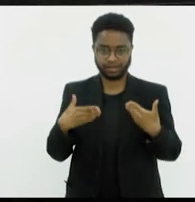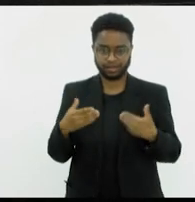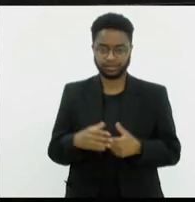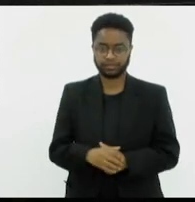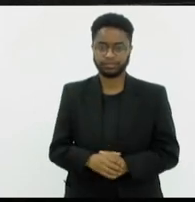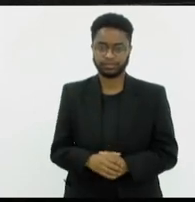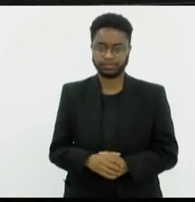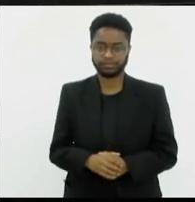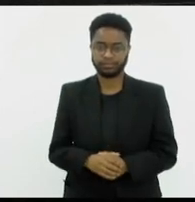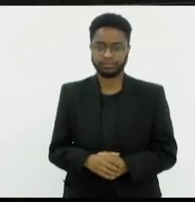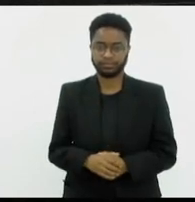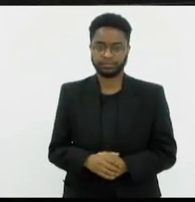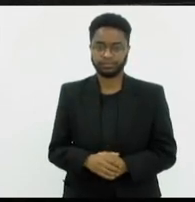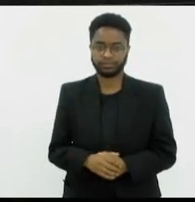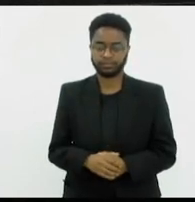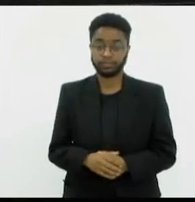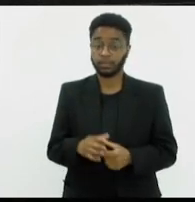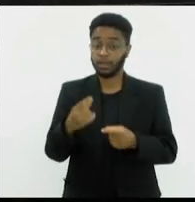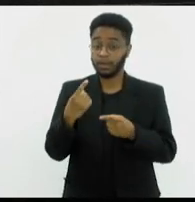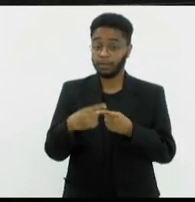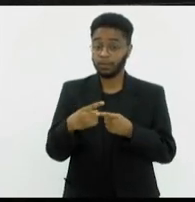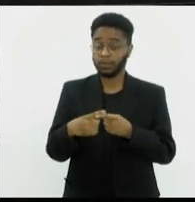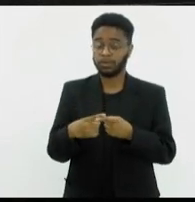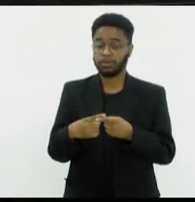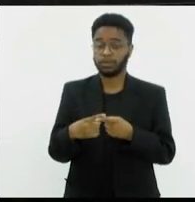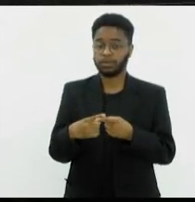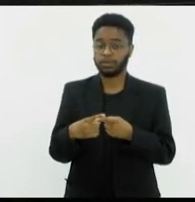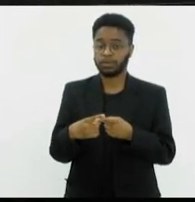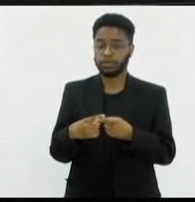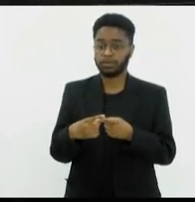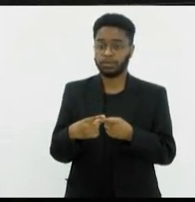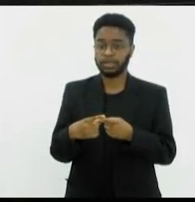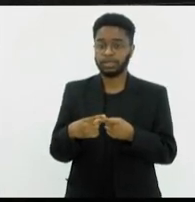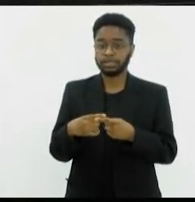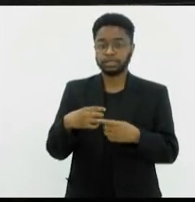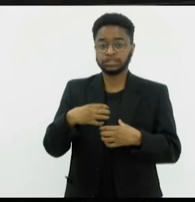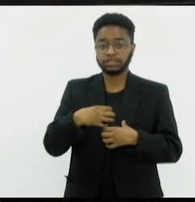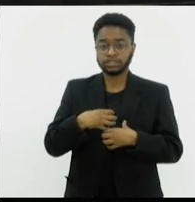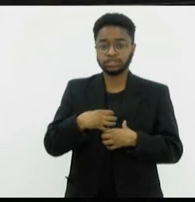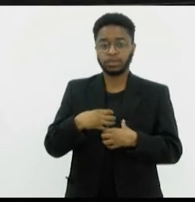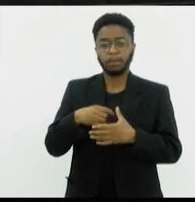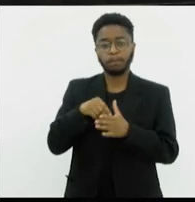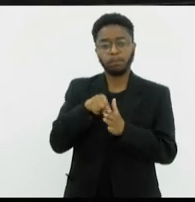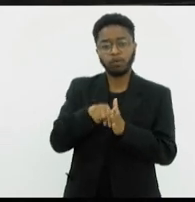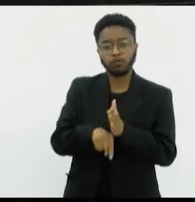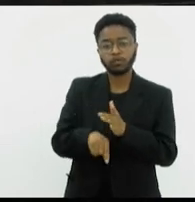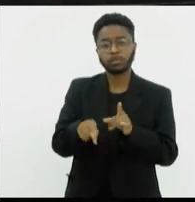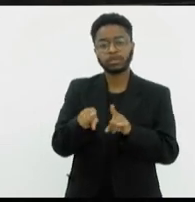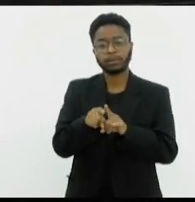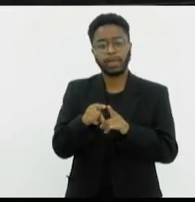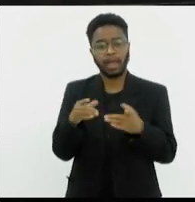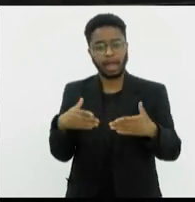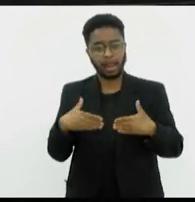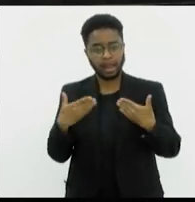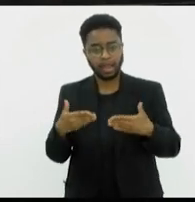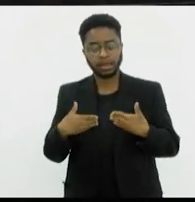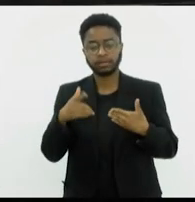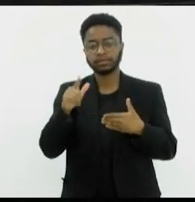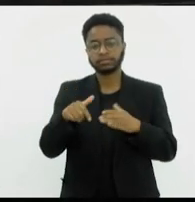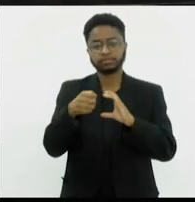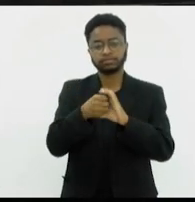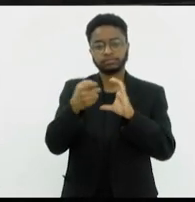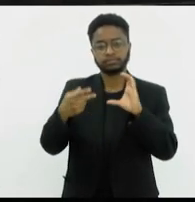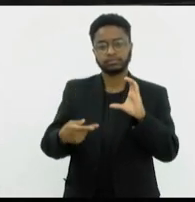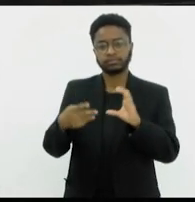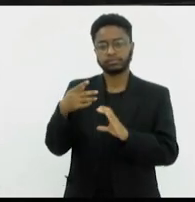Aliás, esse ser intenso e ser alegre foi uma das características do